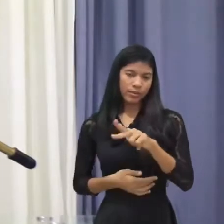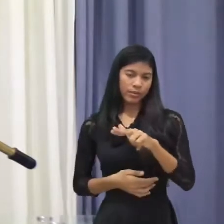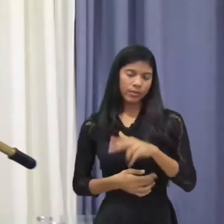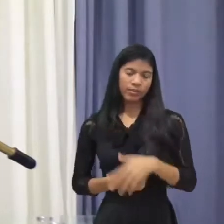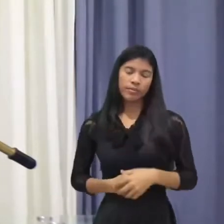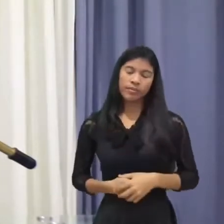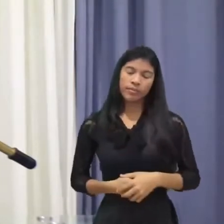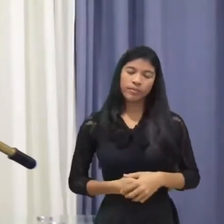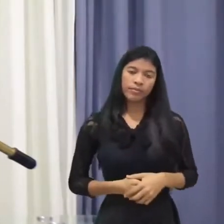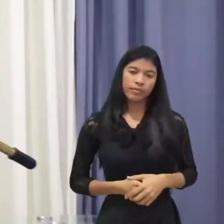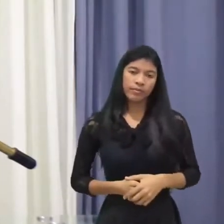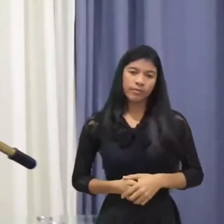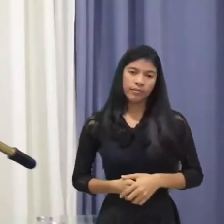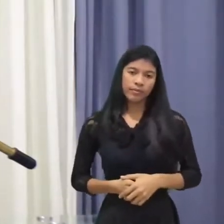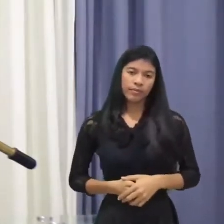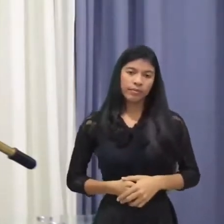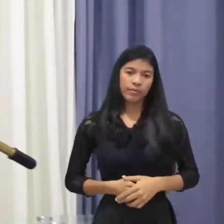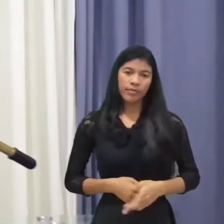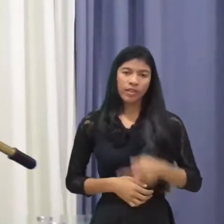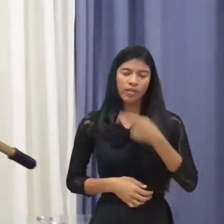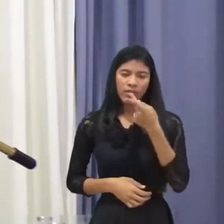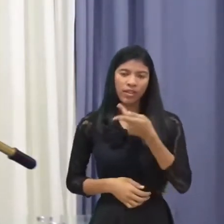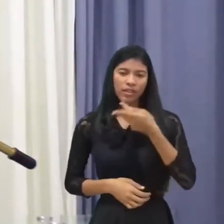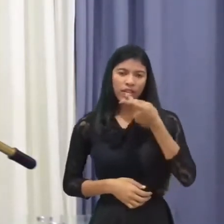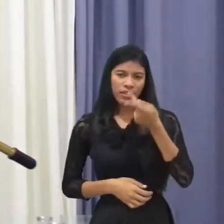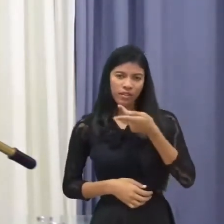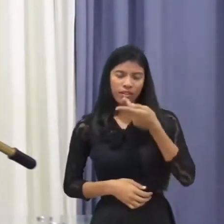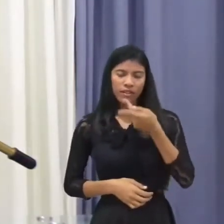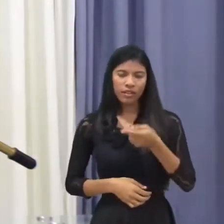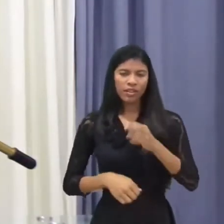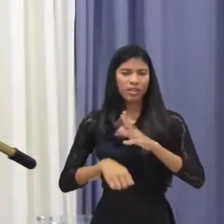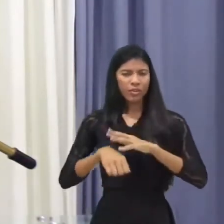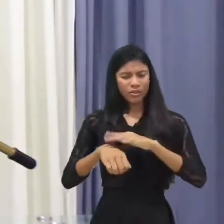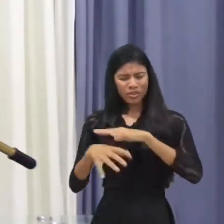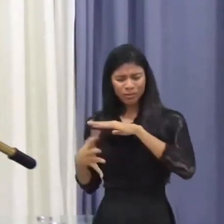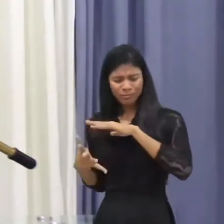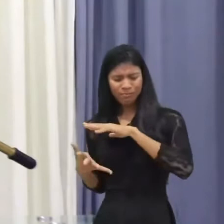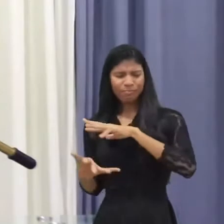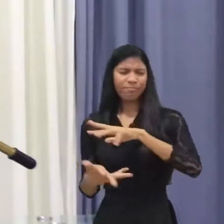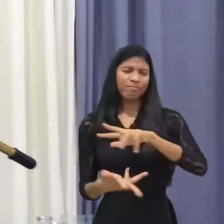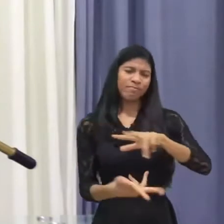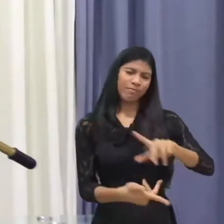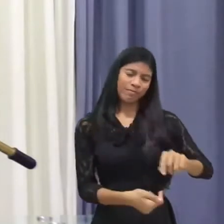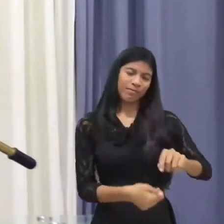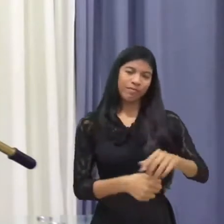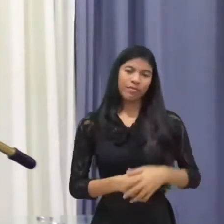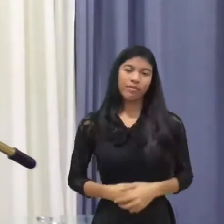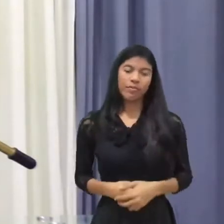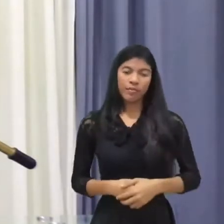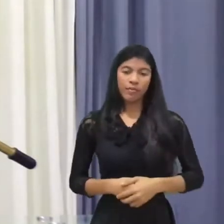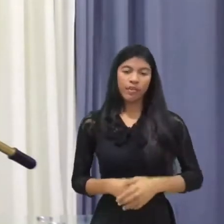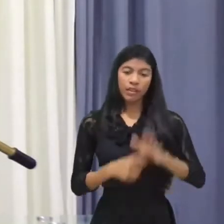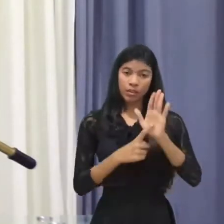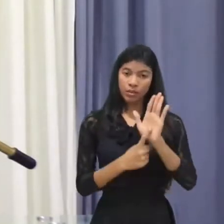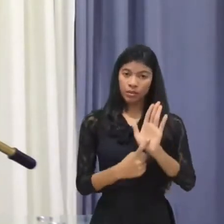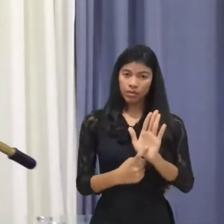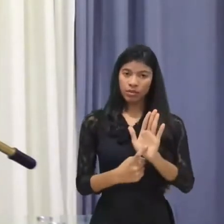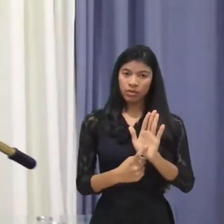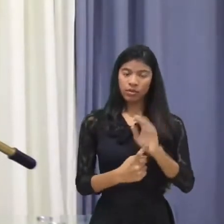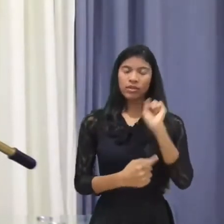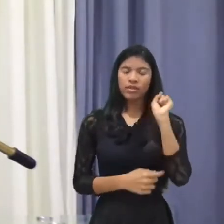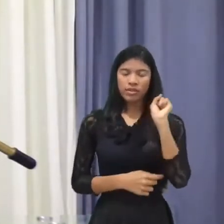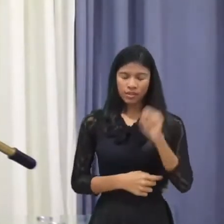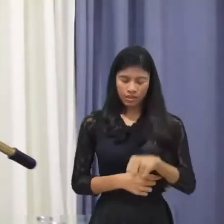aí desta pandemia no mundo, e isto é um sinal, sim, da vinda